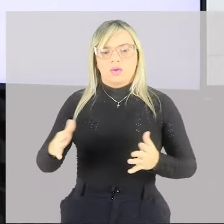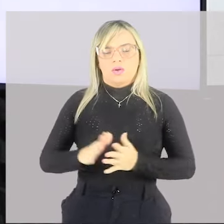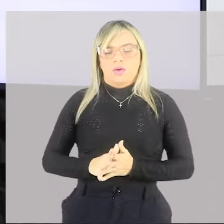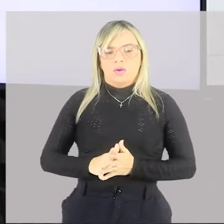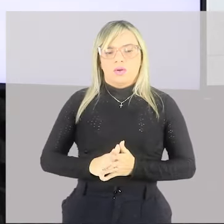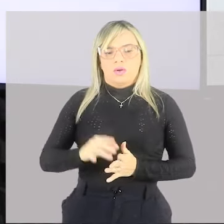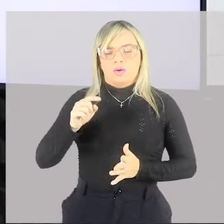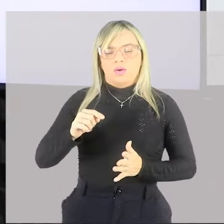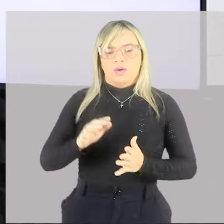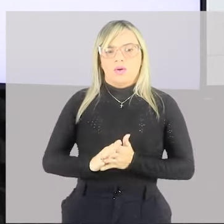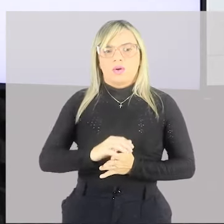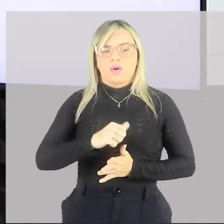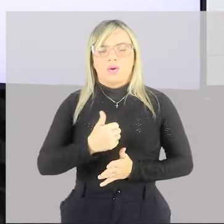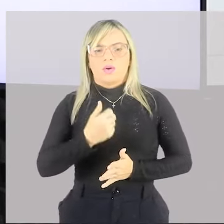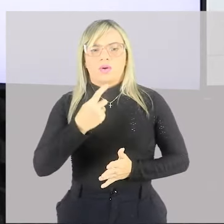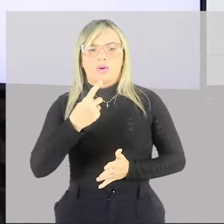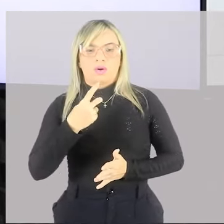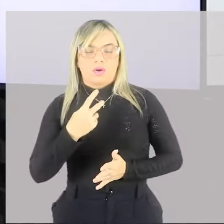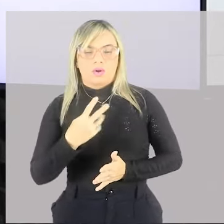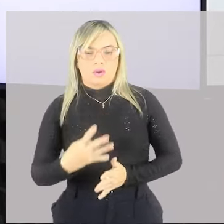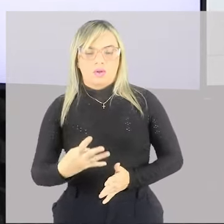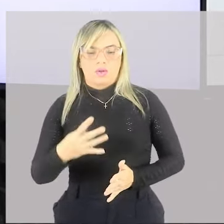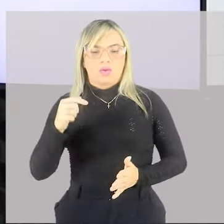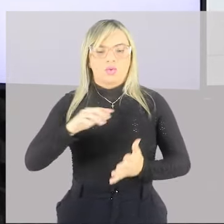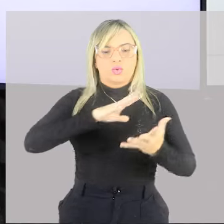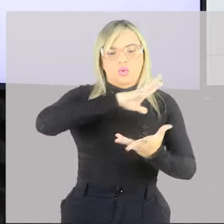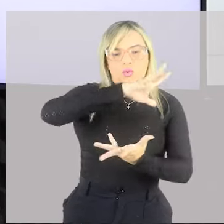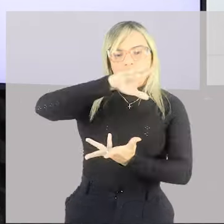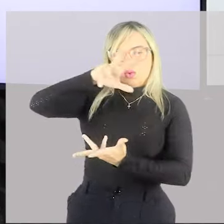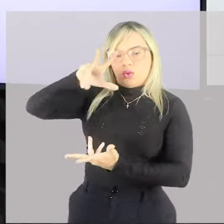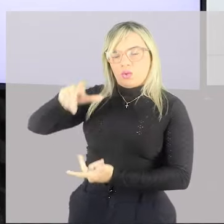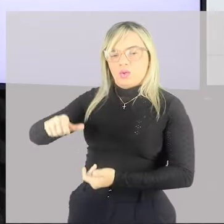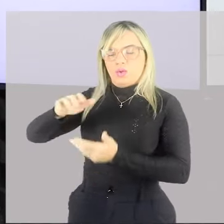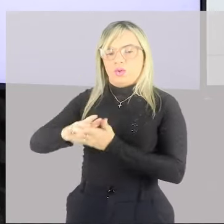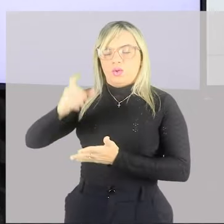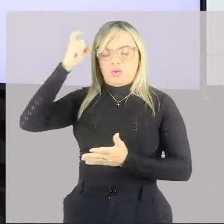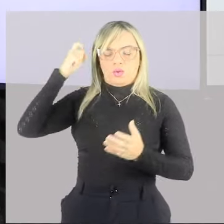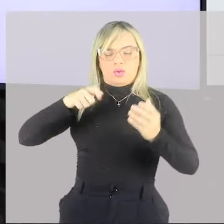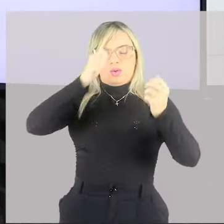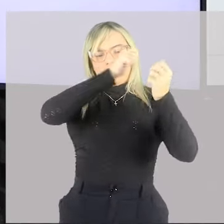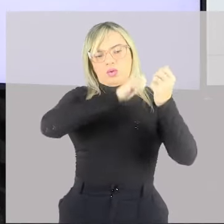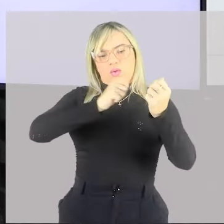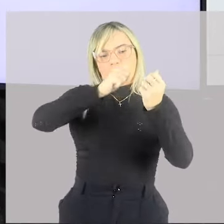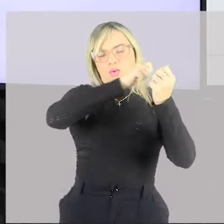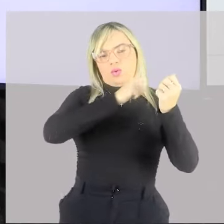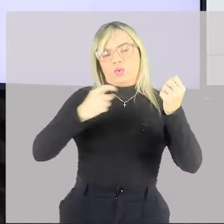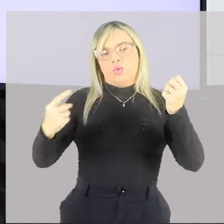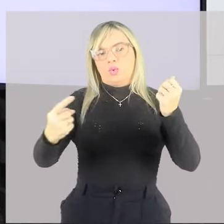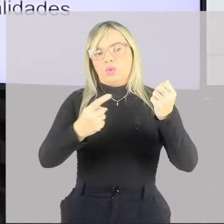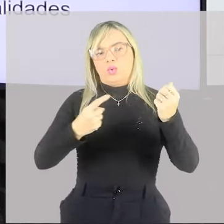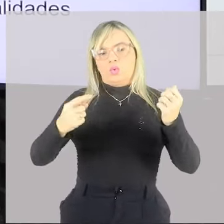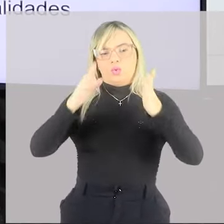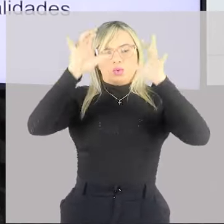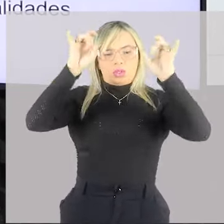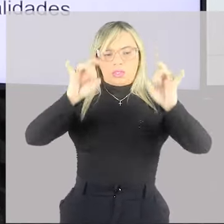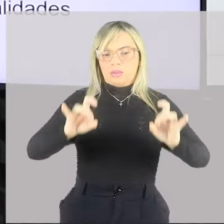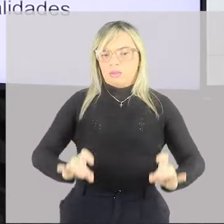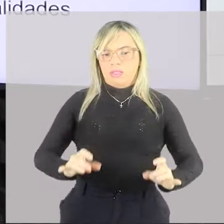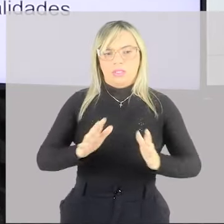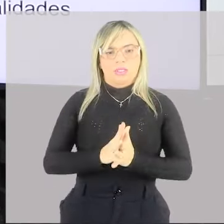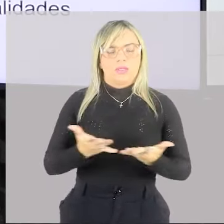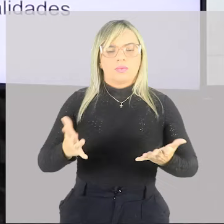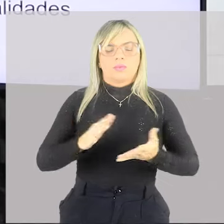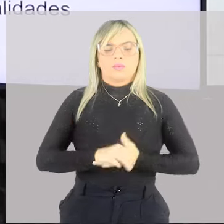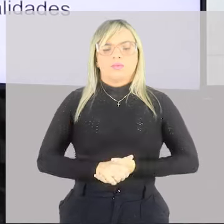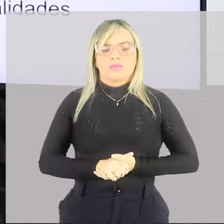14 do mundo onde alejadinho Antônio Francis Lisboa é considerado ímpar único singular Então